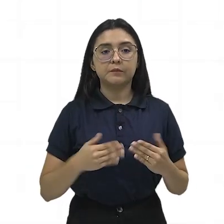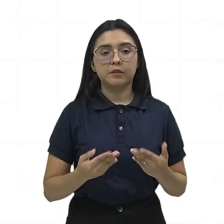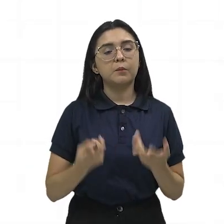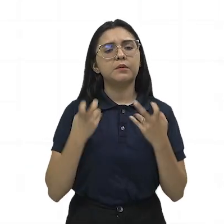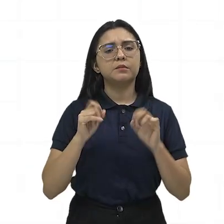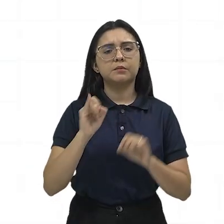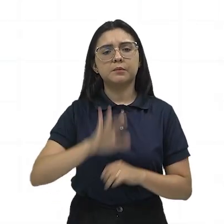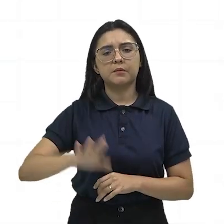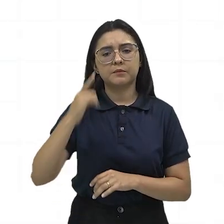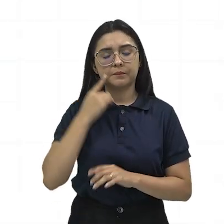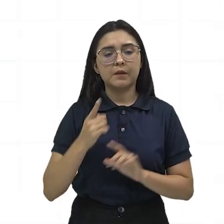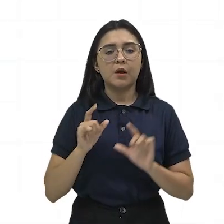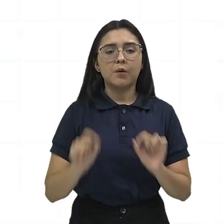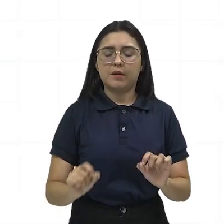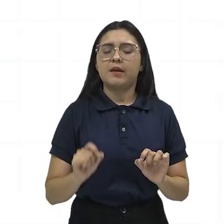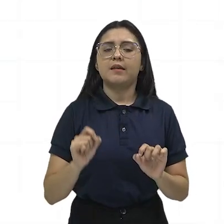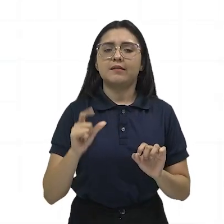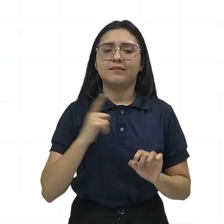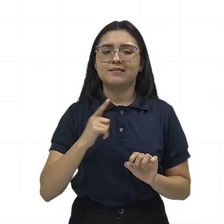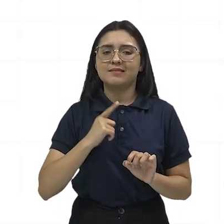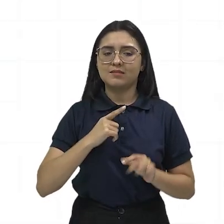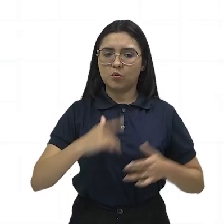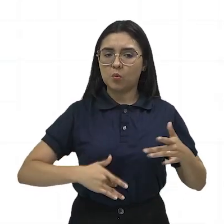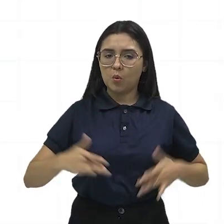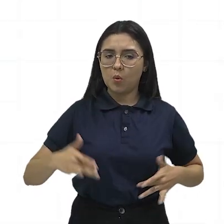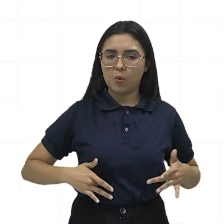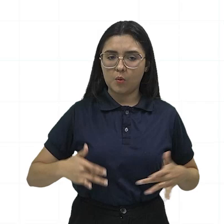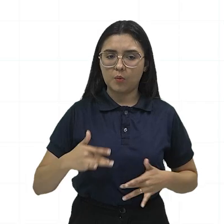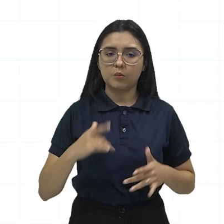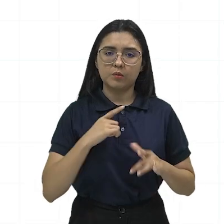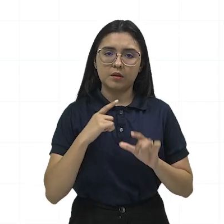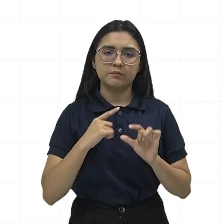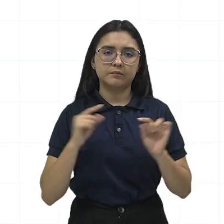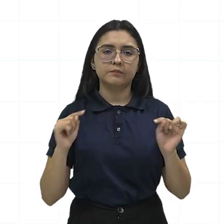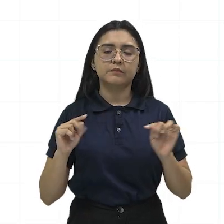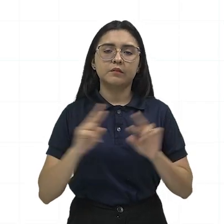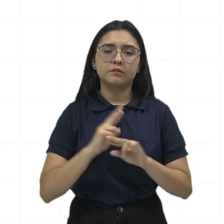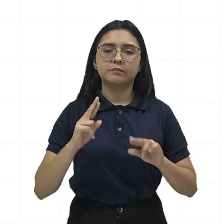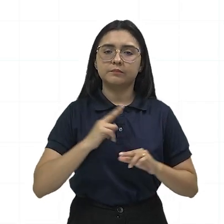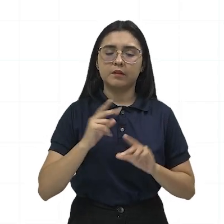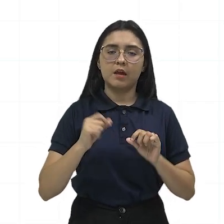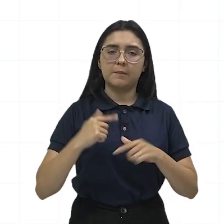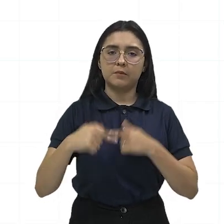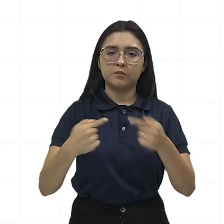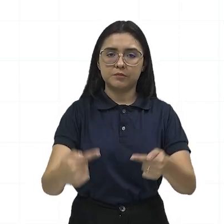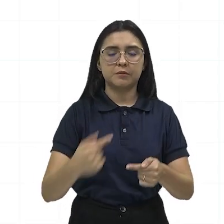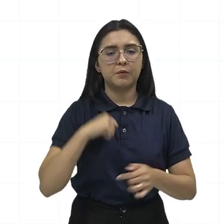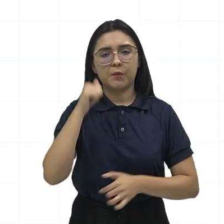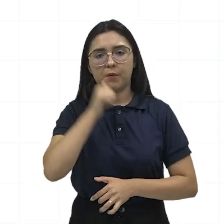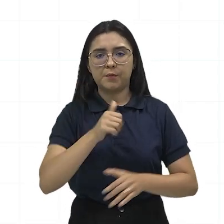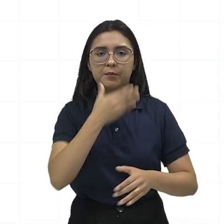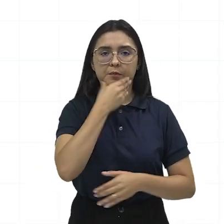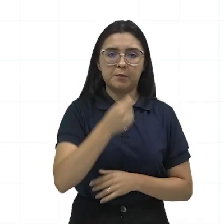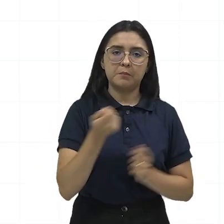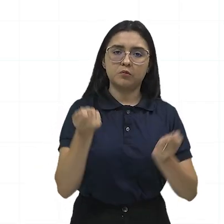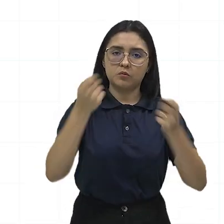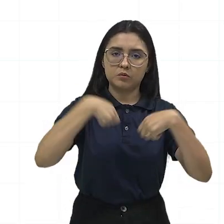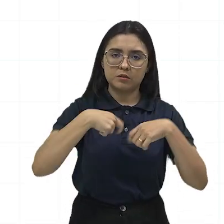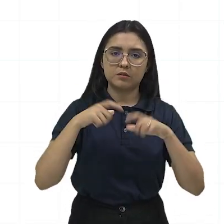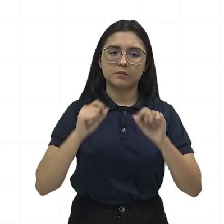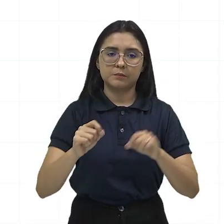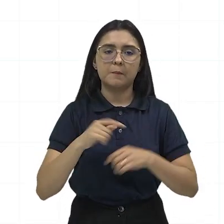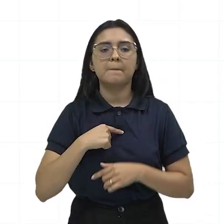a partir desse período, que esses órgãos ligados à reprodução em ambos os gêneros se tornam aptos a